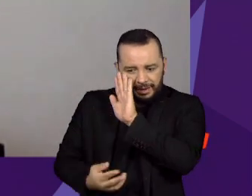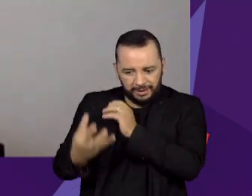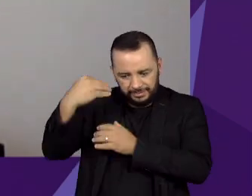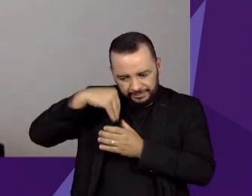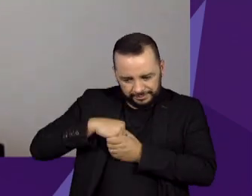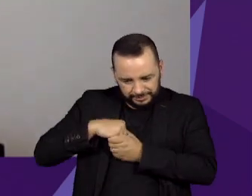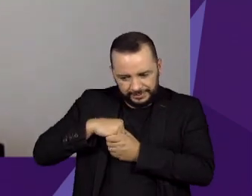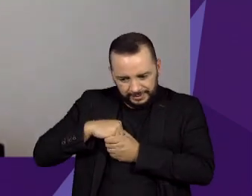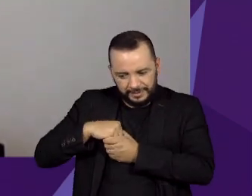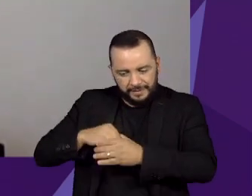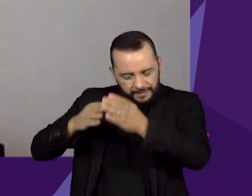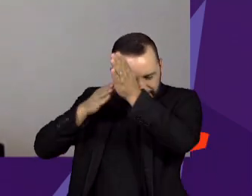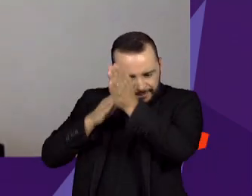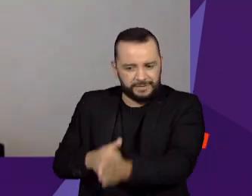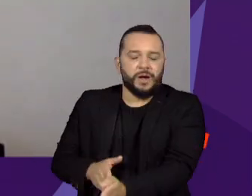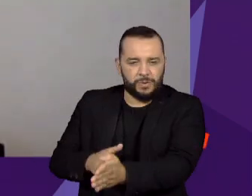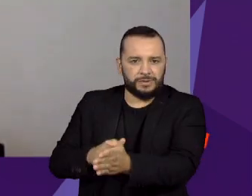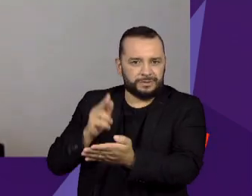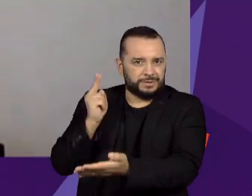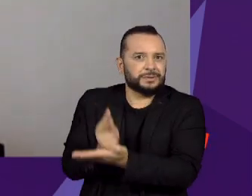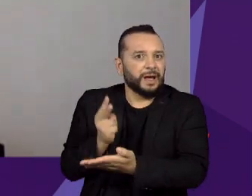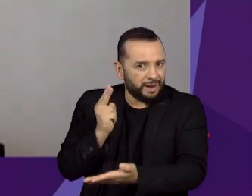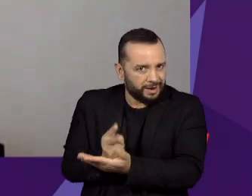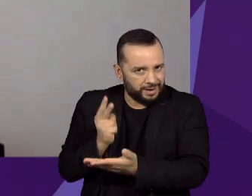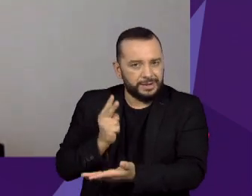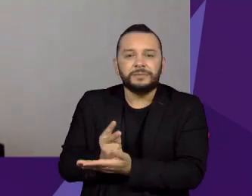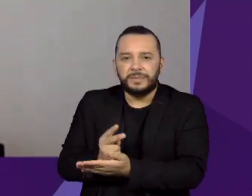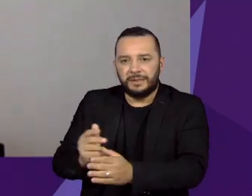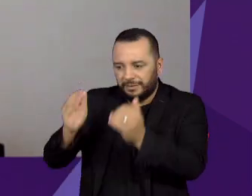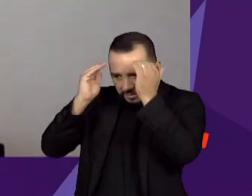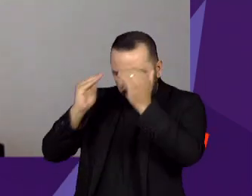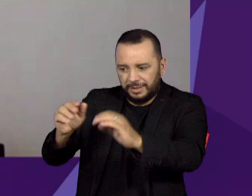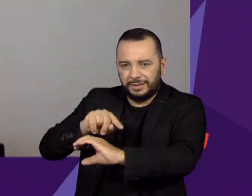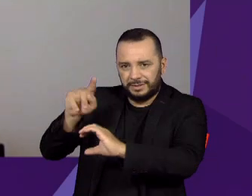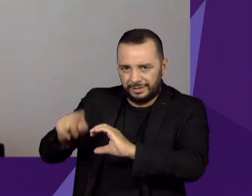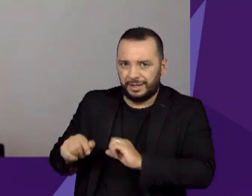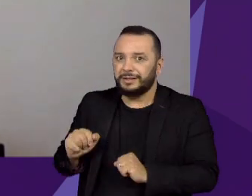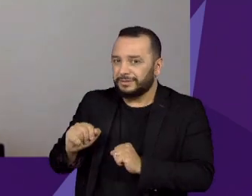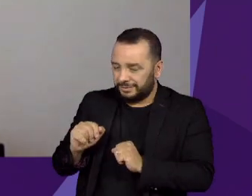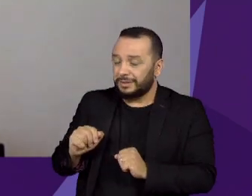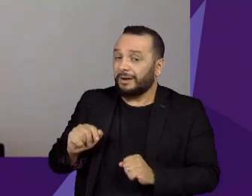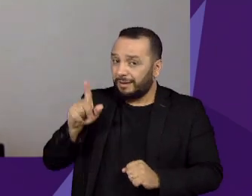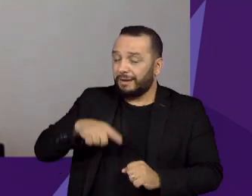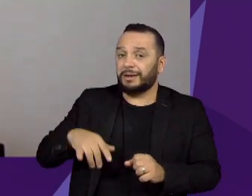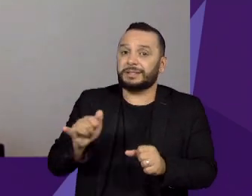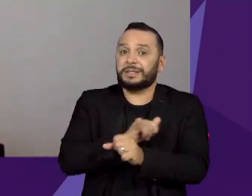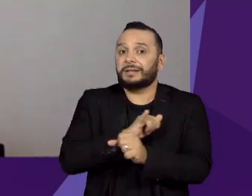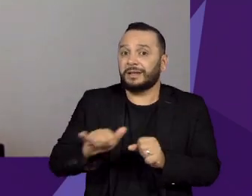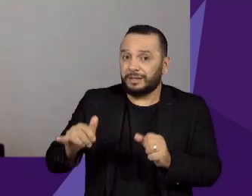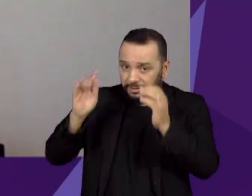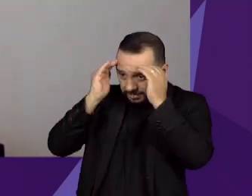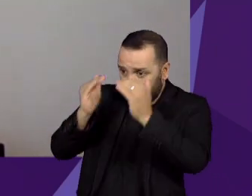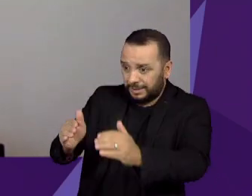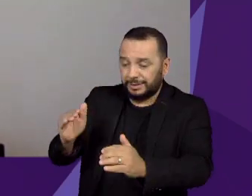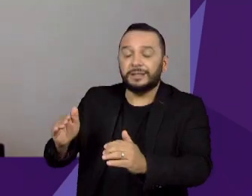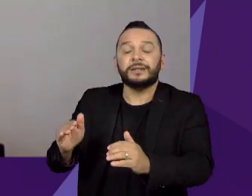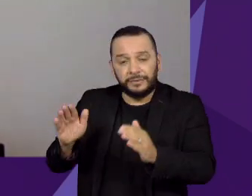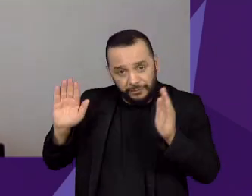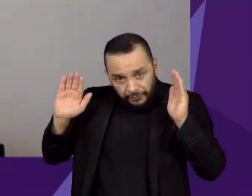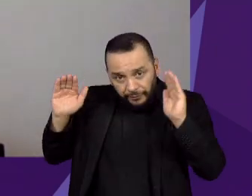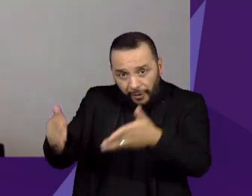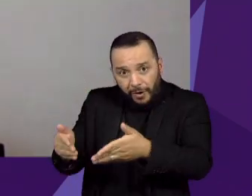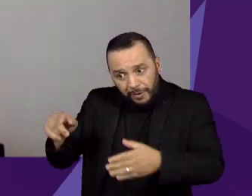fiel. Fique do lado de quem está perseguindo isso. A saída é pela ciência. Foco